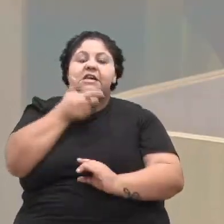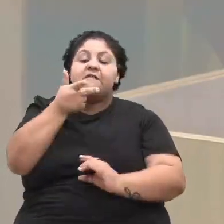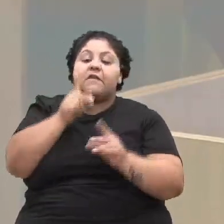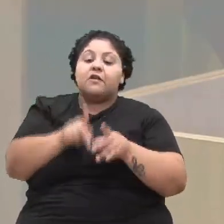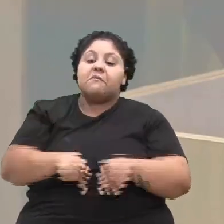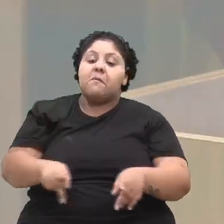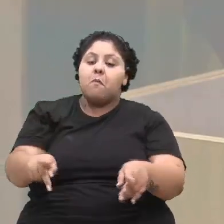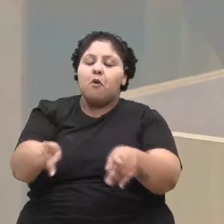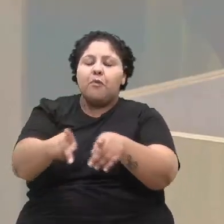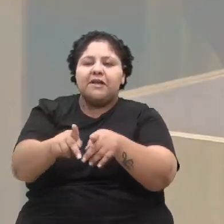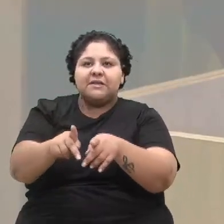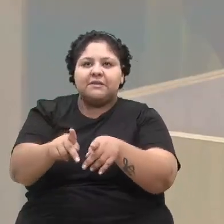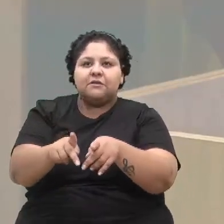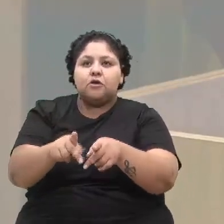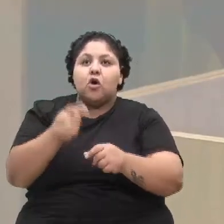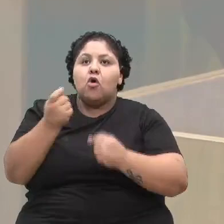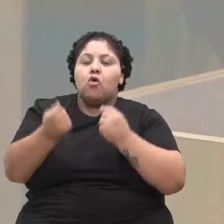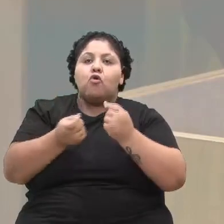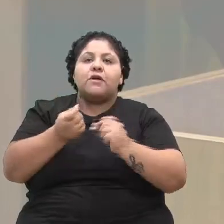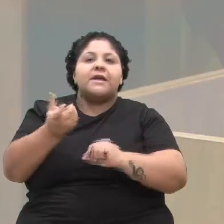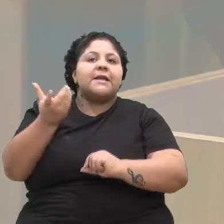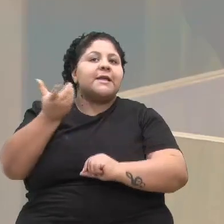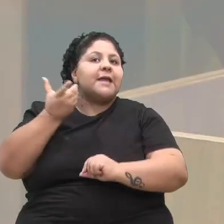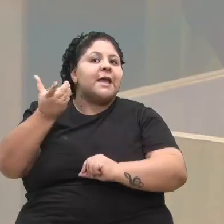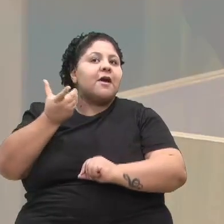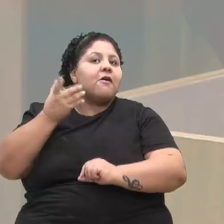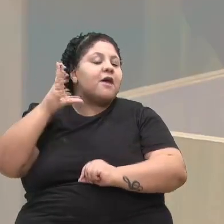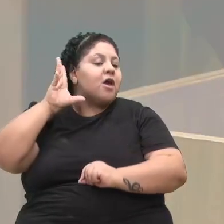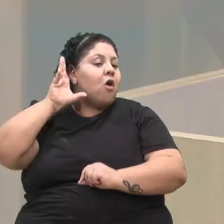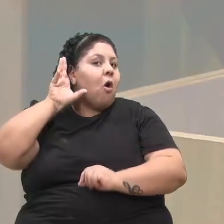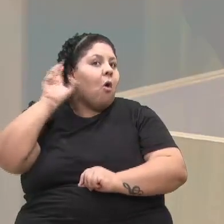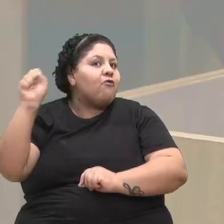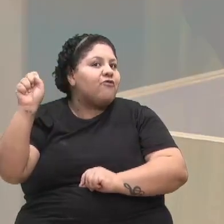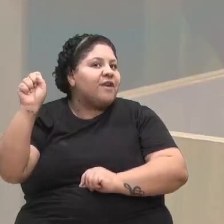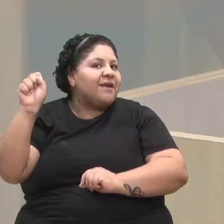população aquilo que a população quer ouvir.